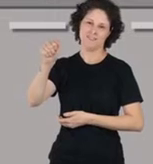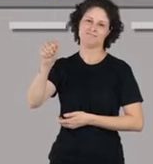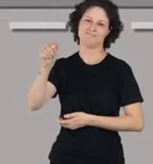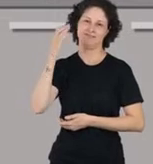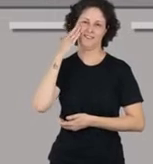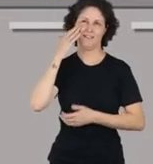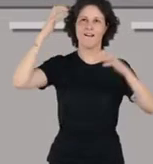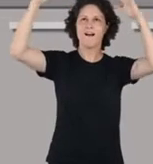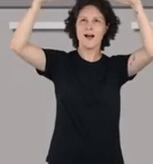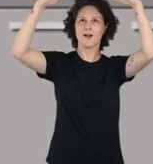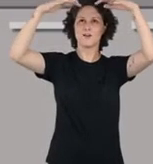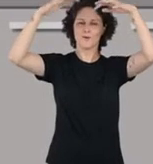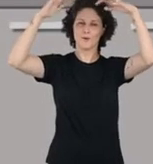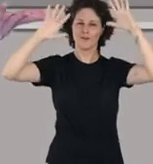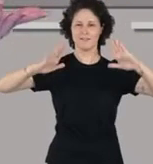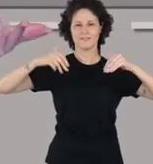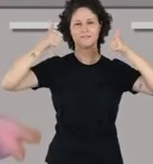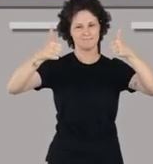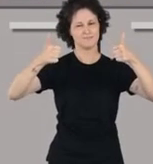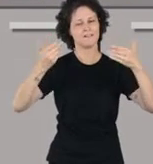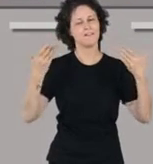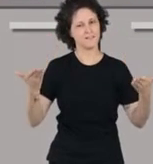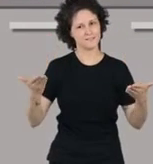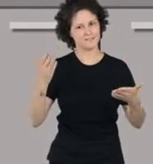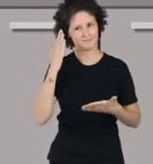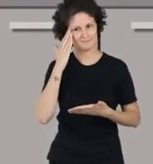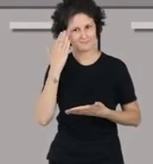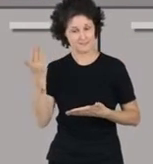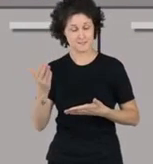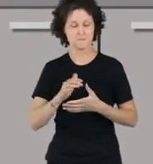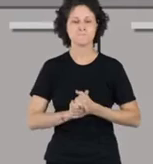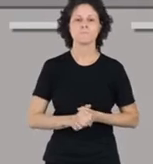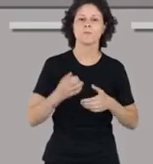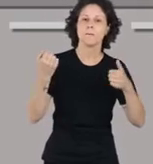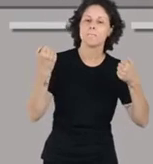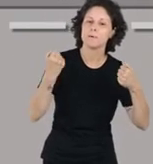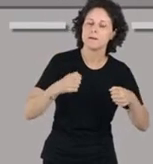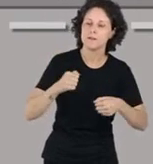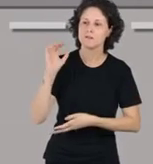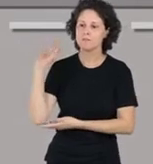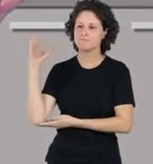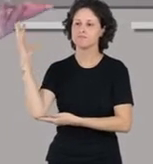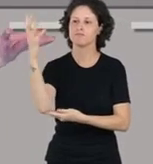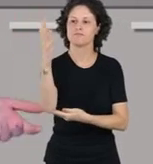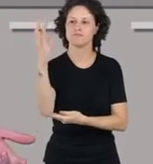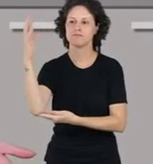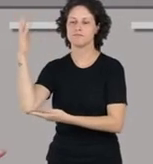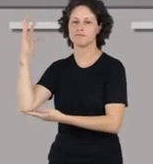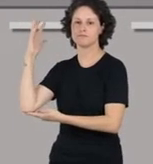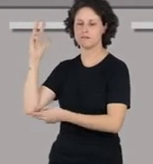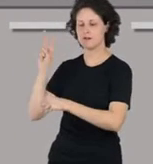das chuvas. Você sabia disso? Pois é. Por isso, é muito importante não degradarmos a natureza e ajudar